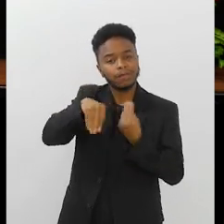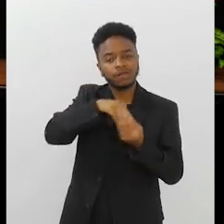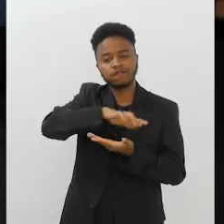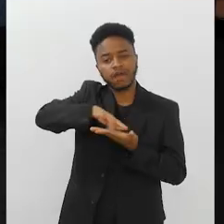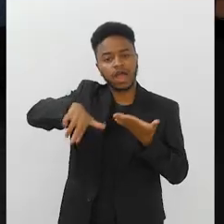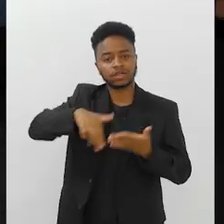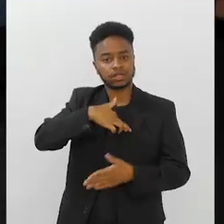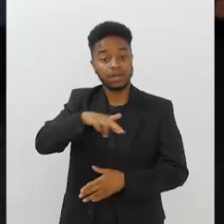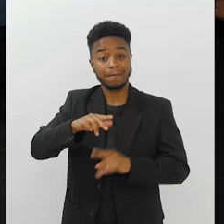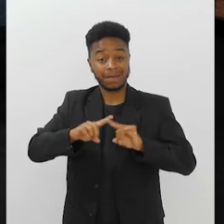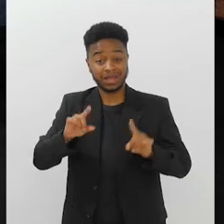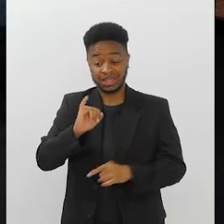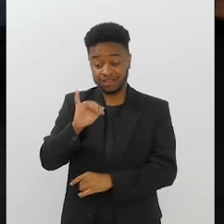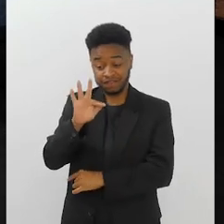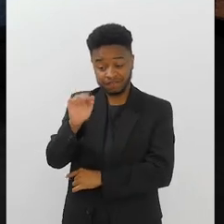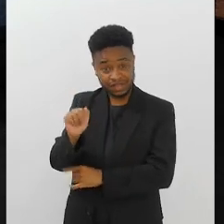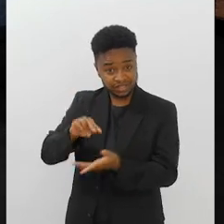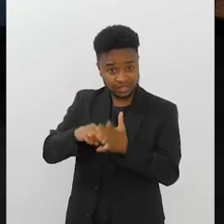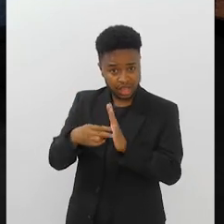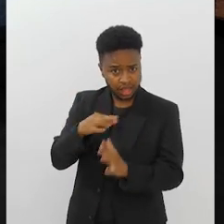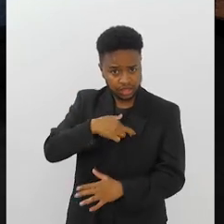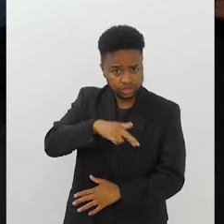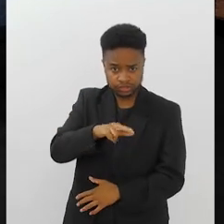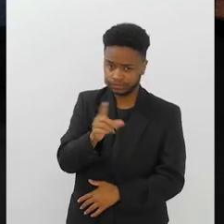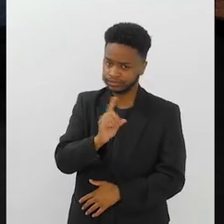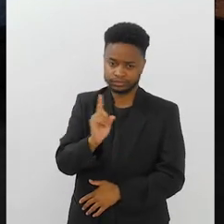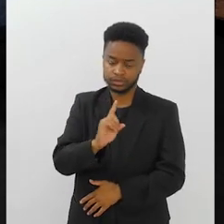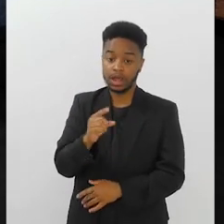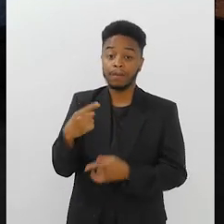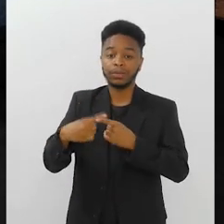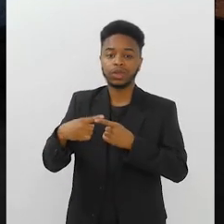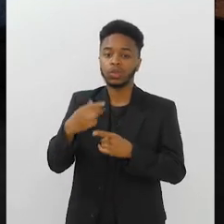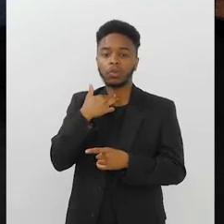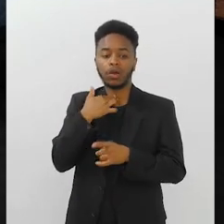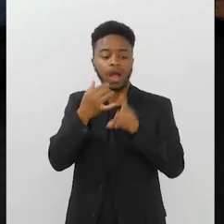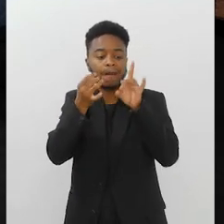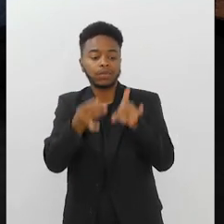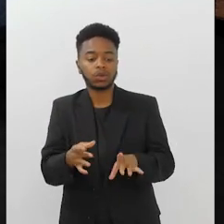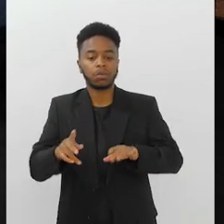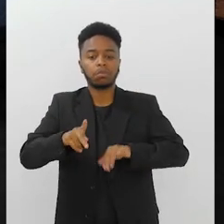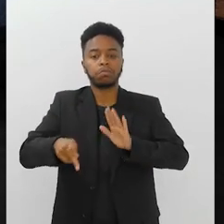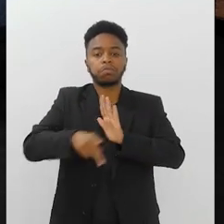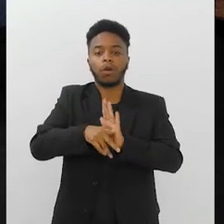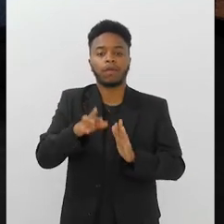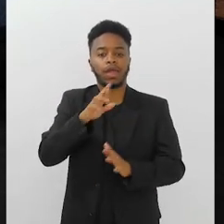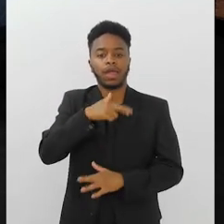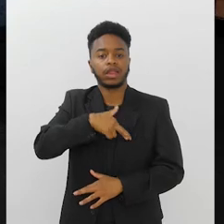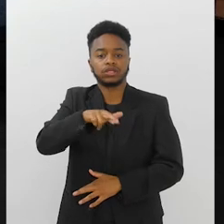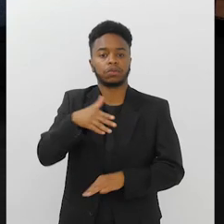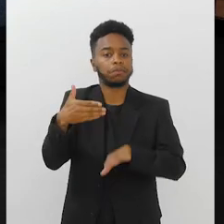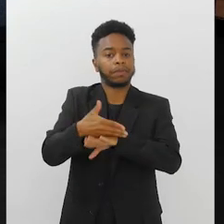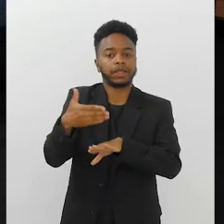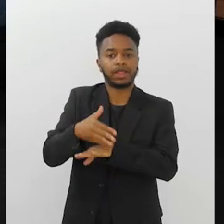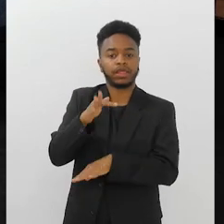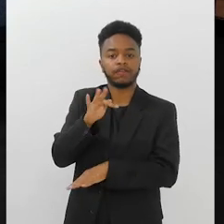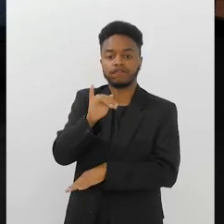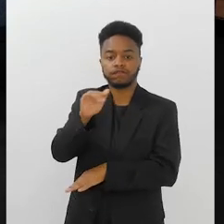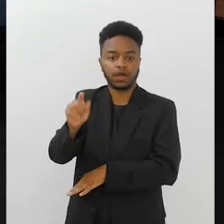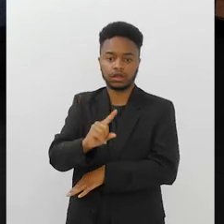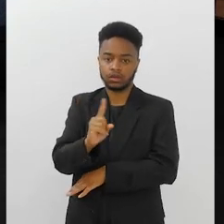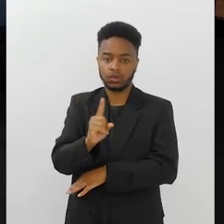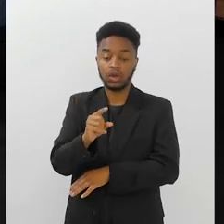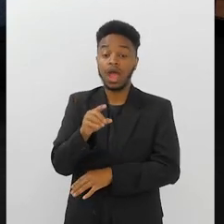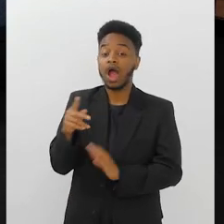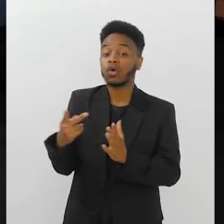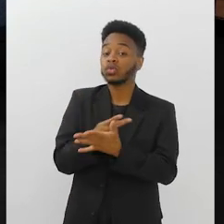não é uma religião ninguém poderia largar a sua religião para participar de fá isso não acontece isso